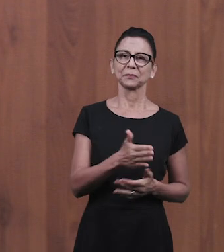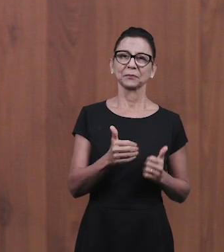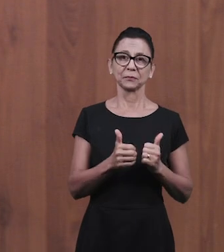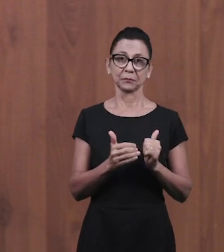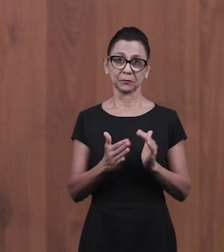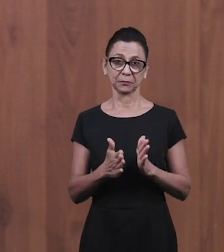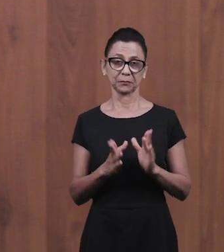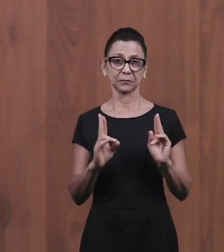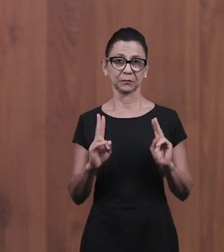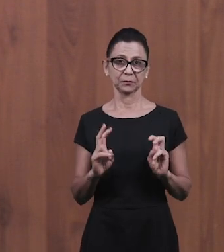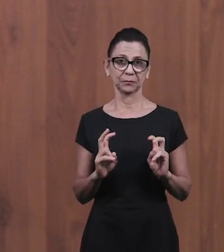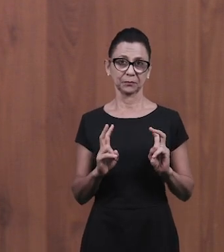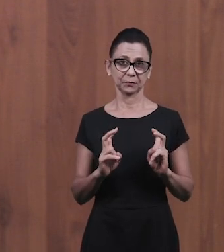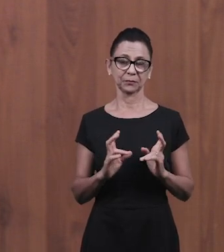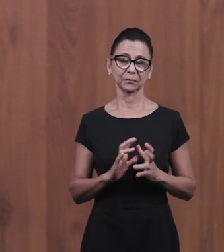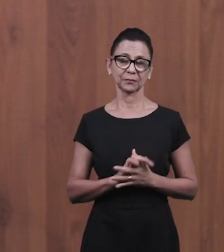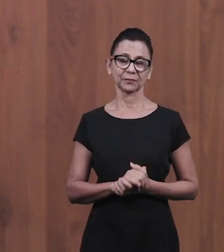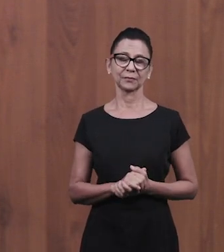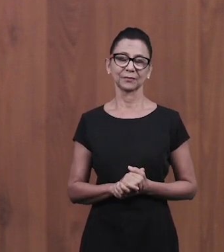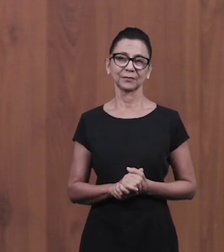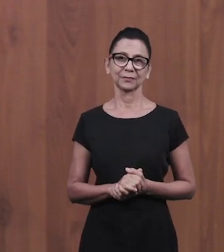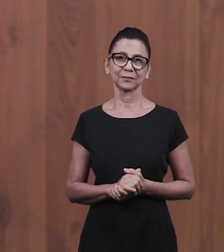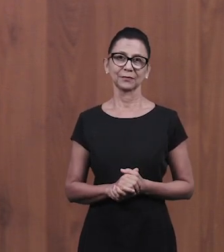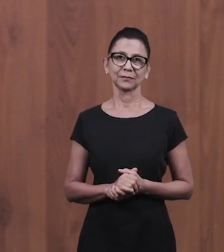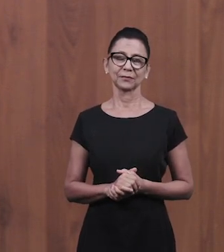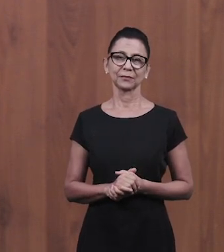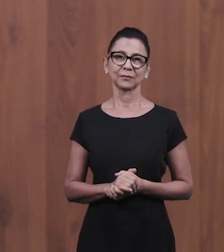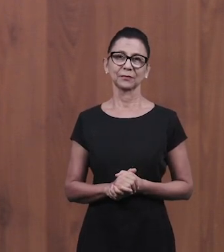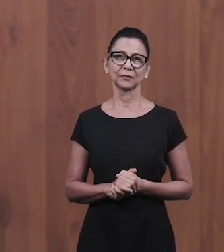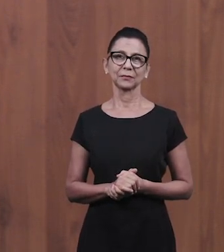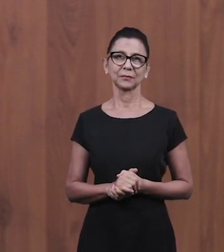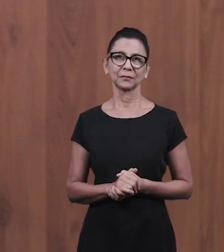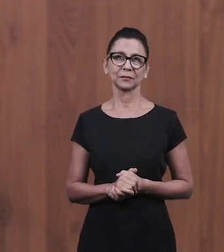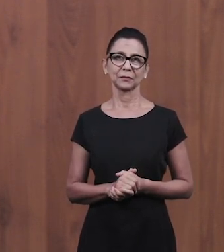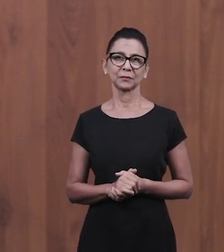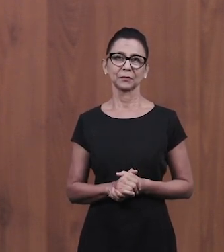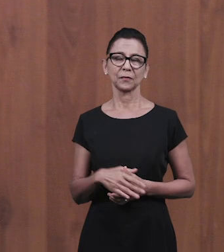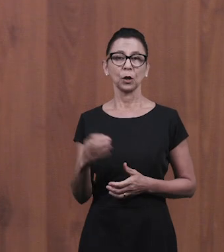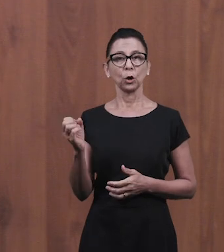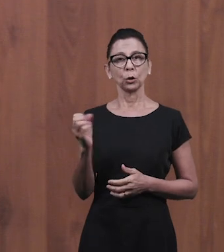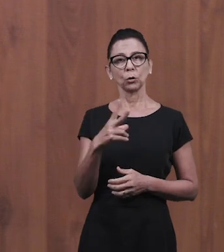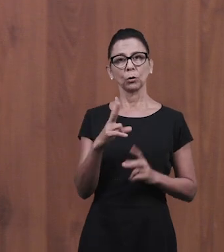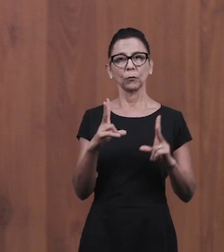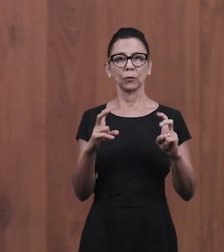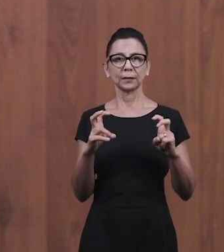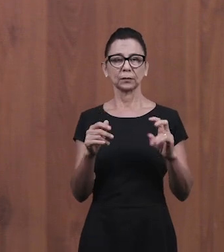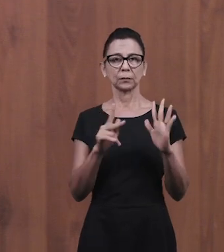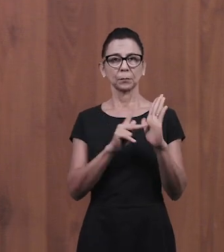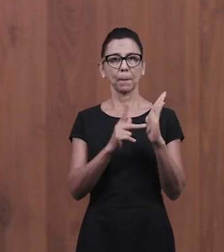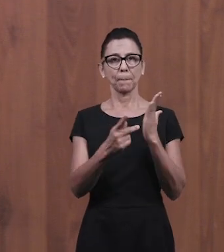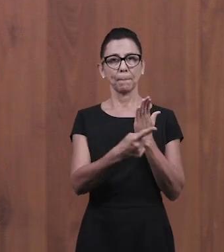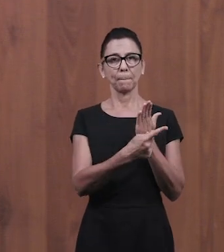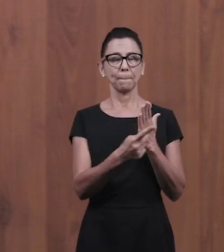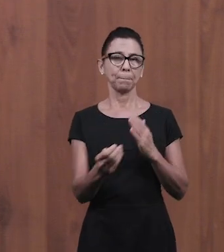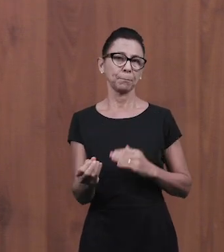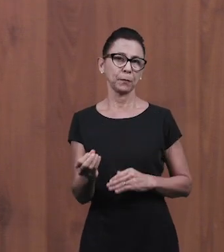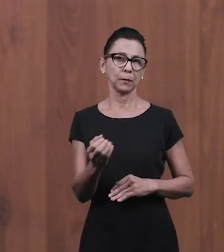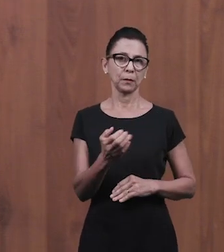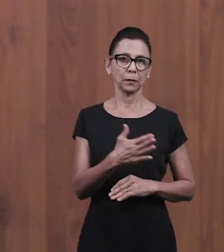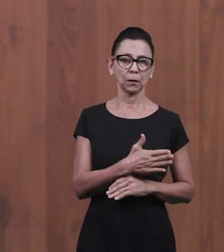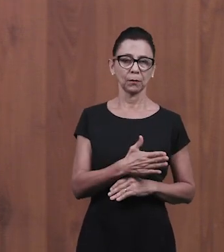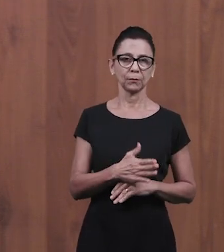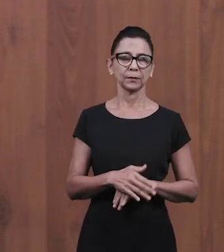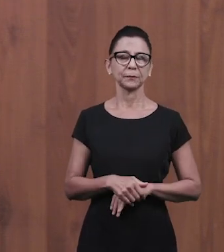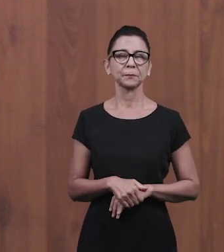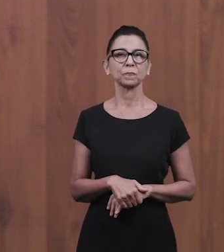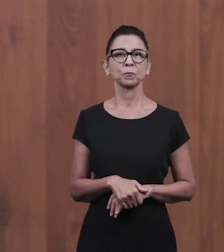iniciar no nosso assunto aqui uma nova colocação, um novo assunto, uma nova parábola que nós vamos